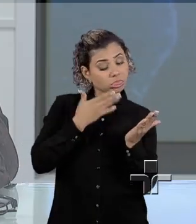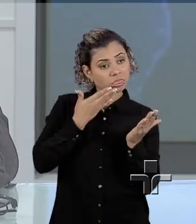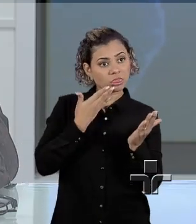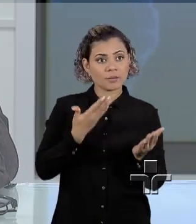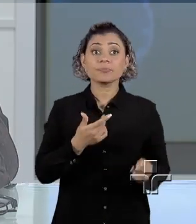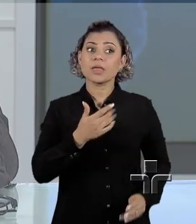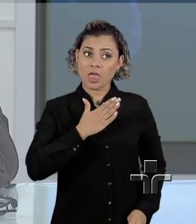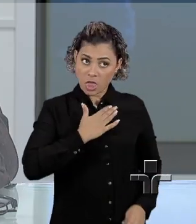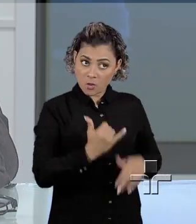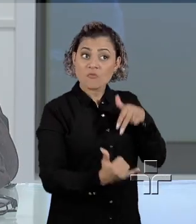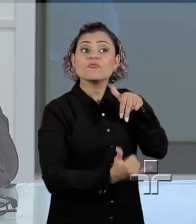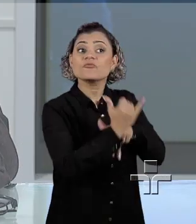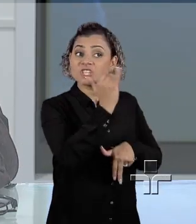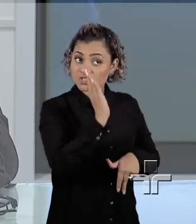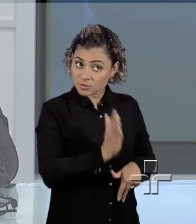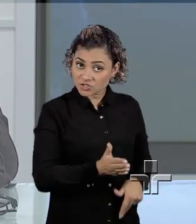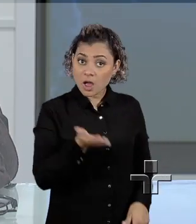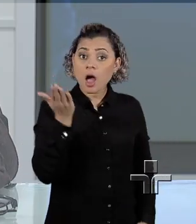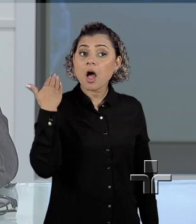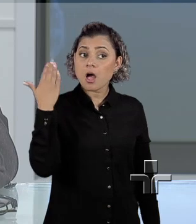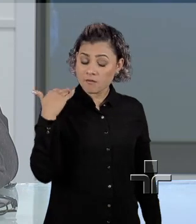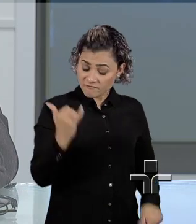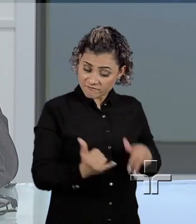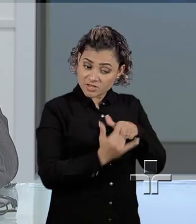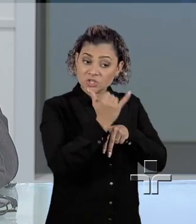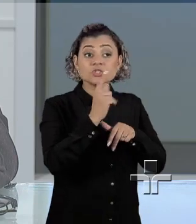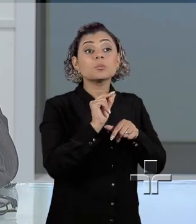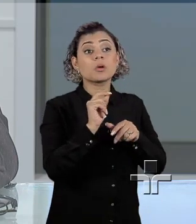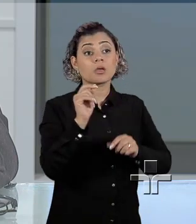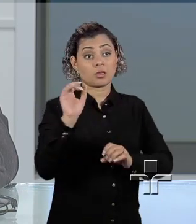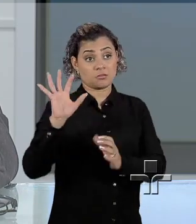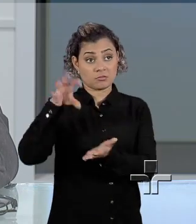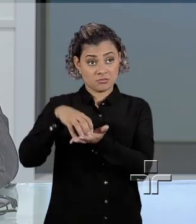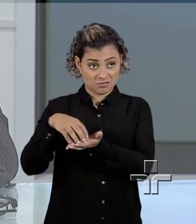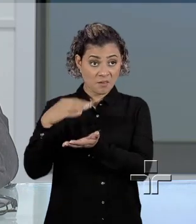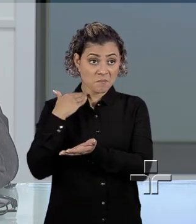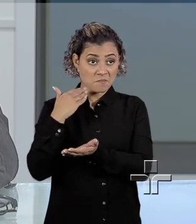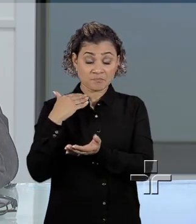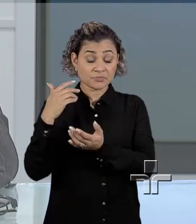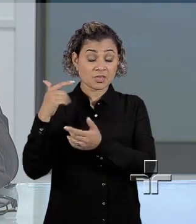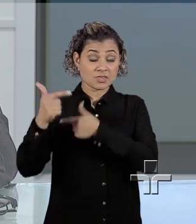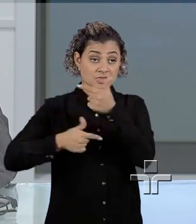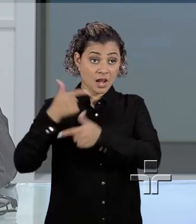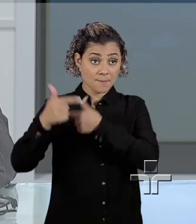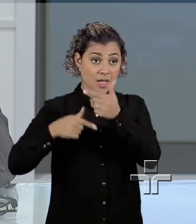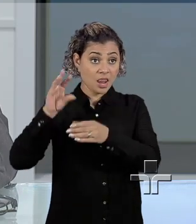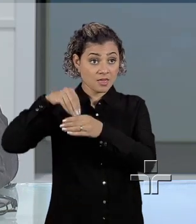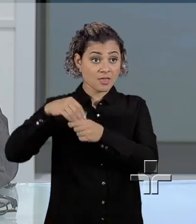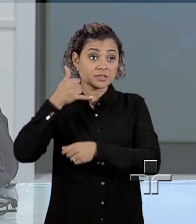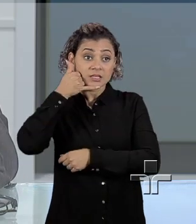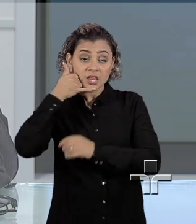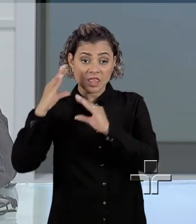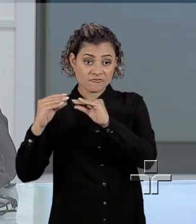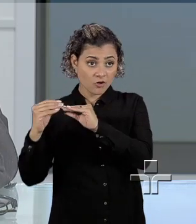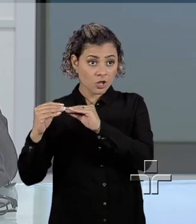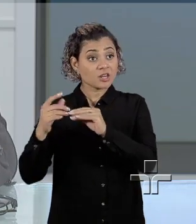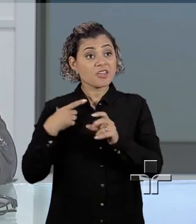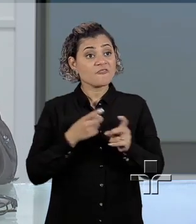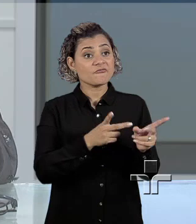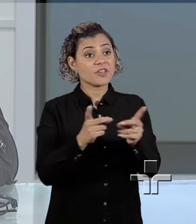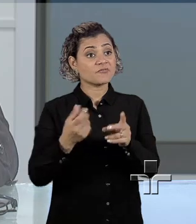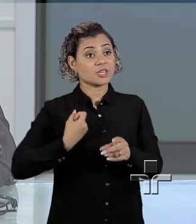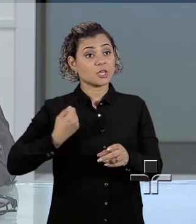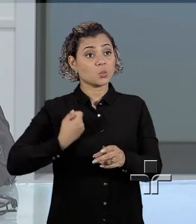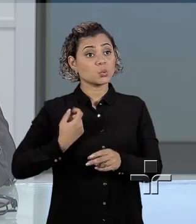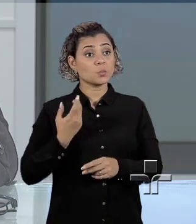fui vítima disso. Uma companhia telefônica, uma de celular, pelo telefone, resolveu vender 3 telefones